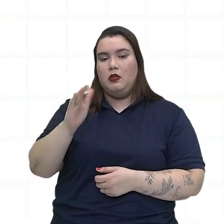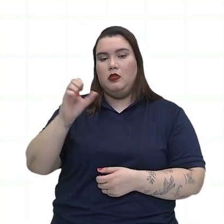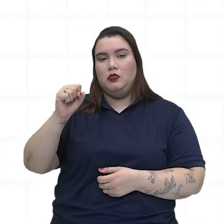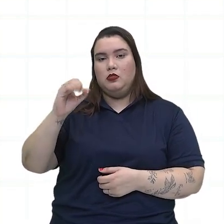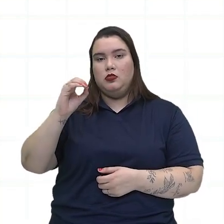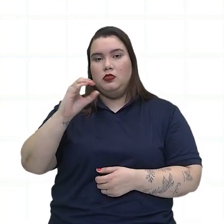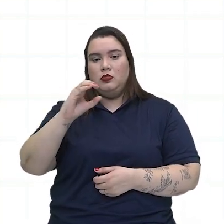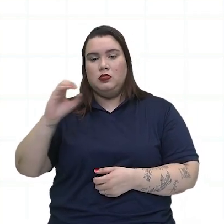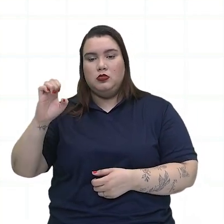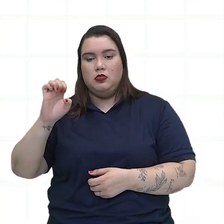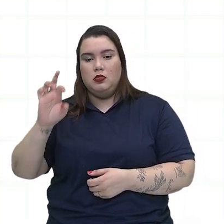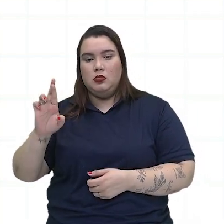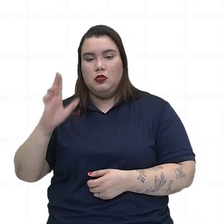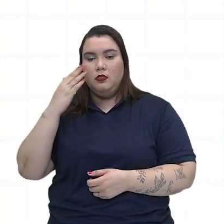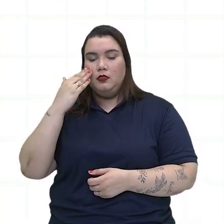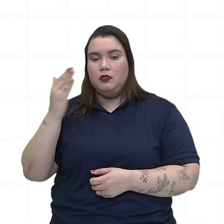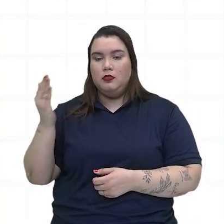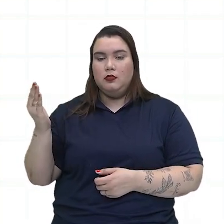soccer.